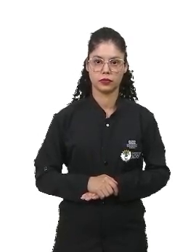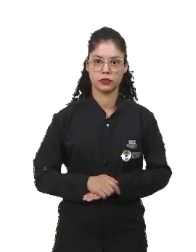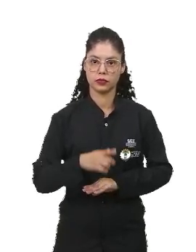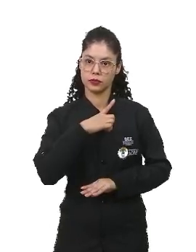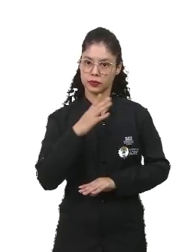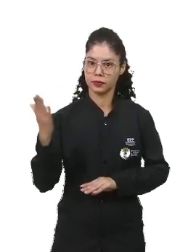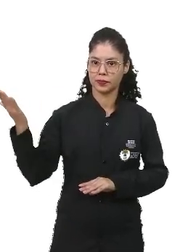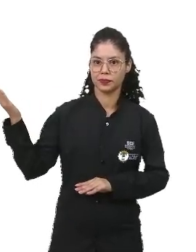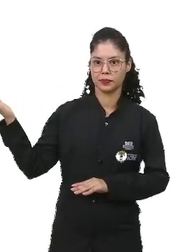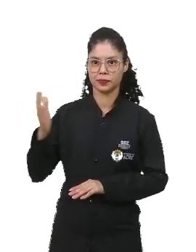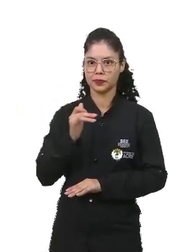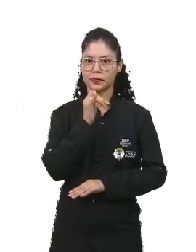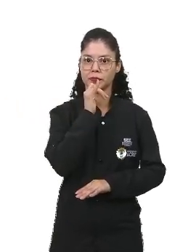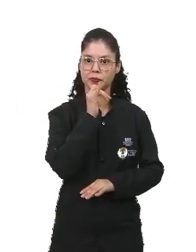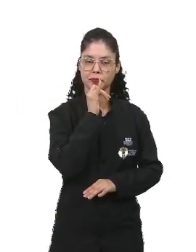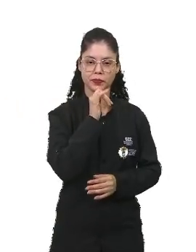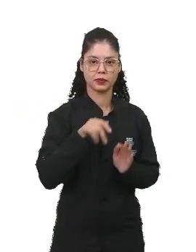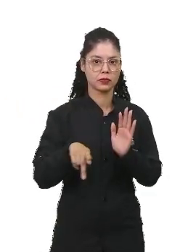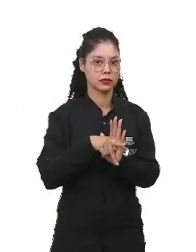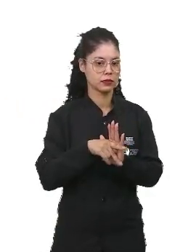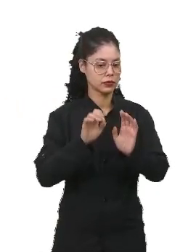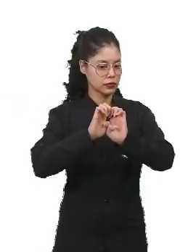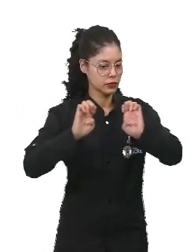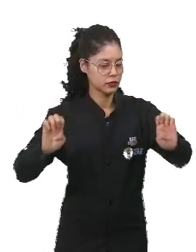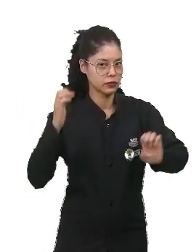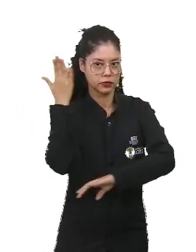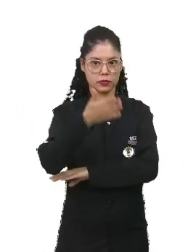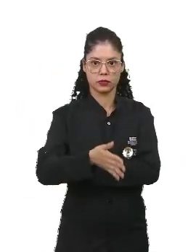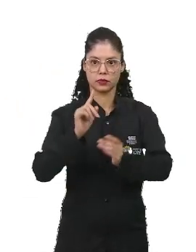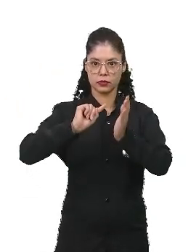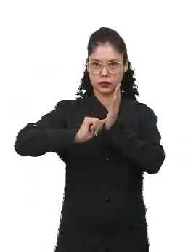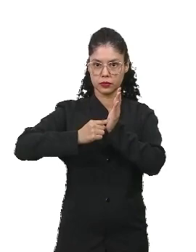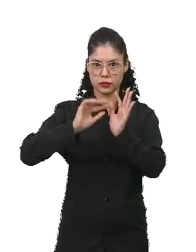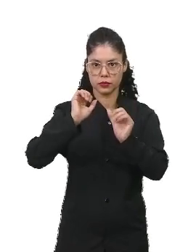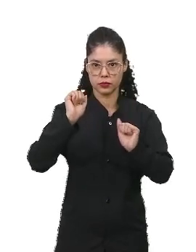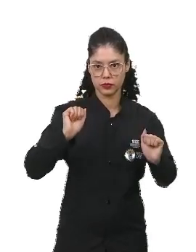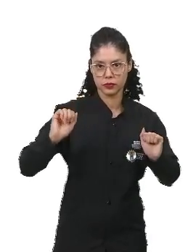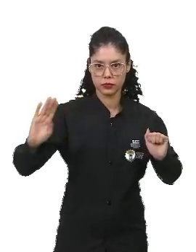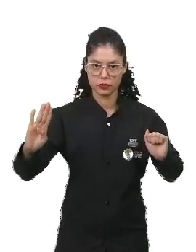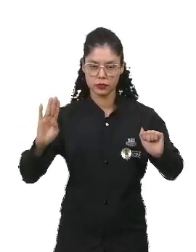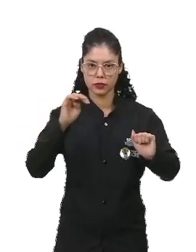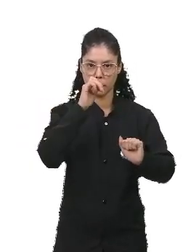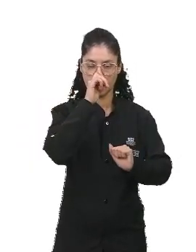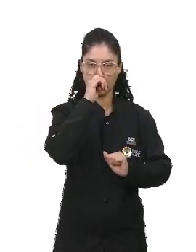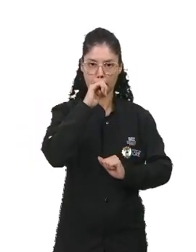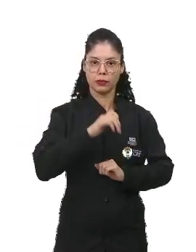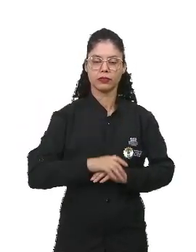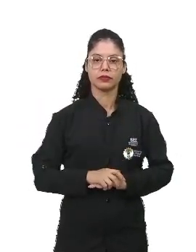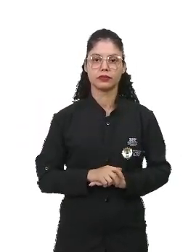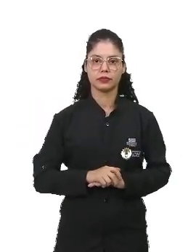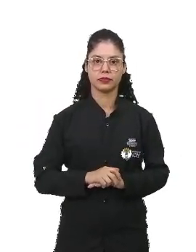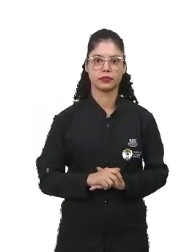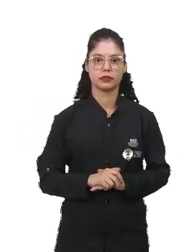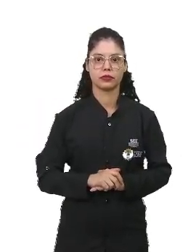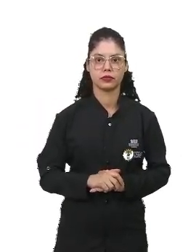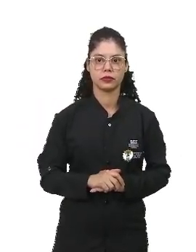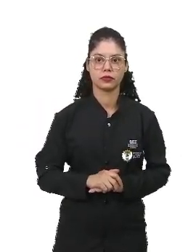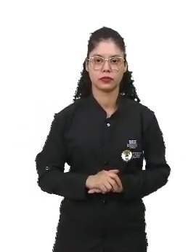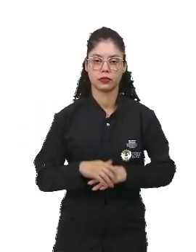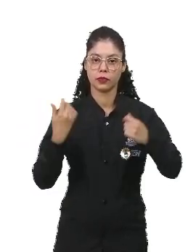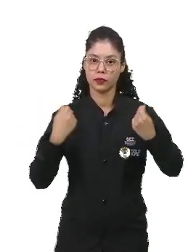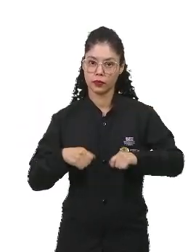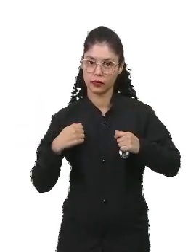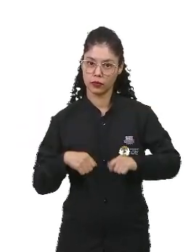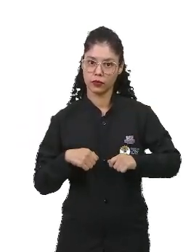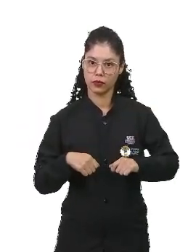Tenho aqui esse exemplo. Eu quero determinar a equação da reta que passa pelo ponto A e pelo ponto B. Eu preciso